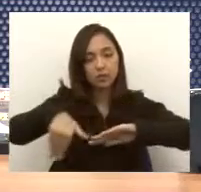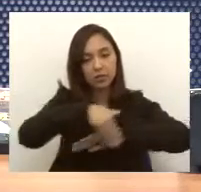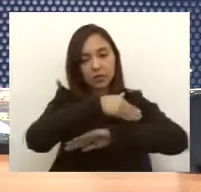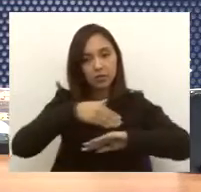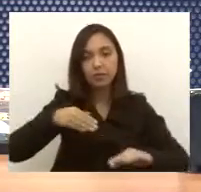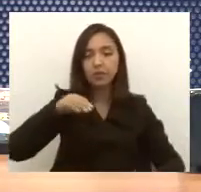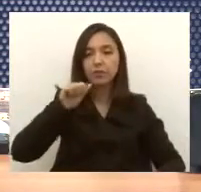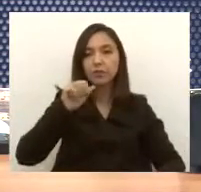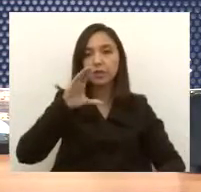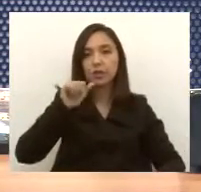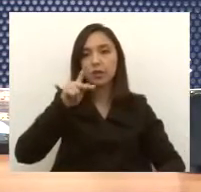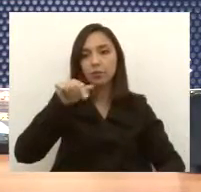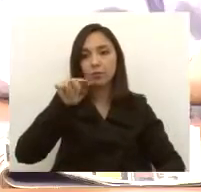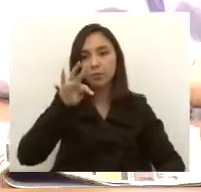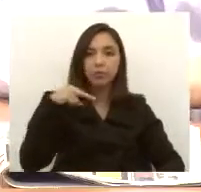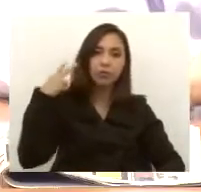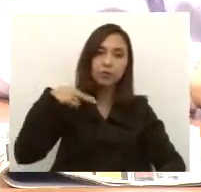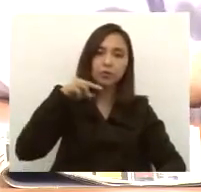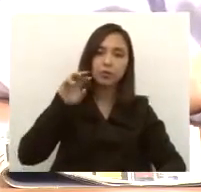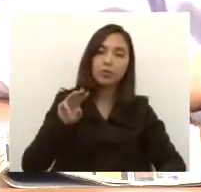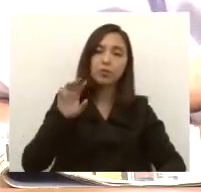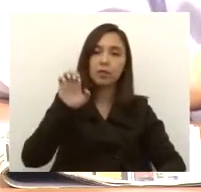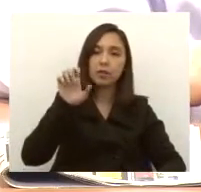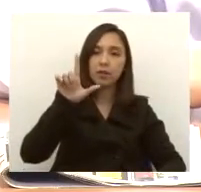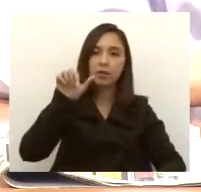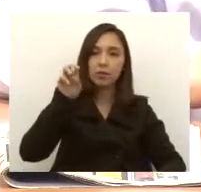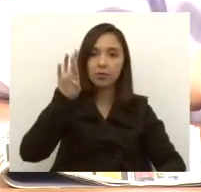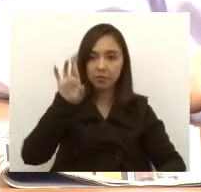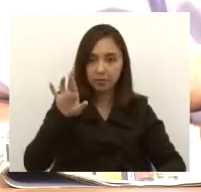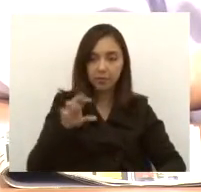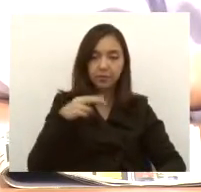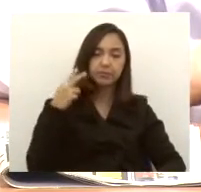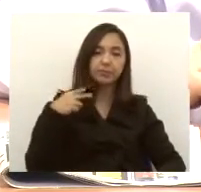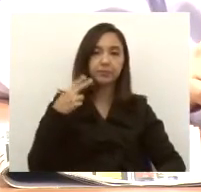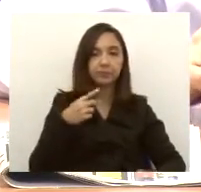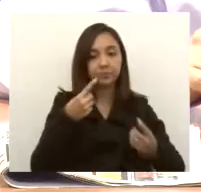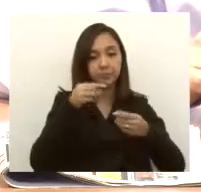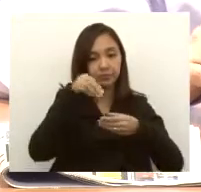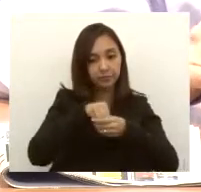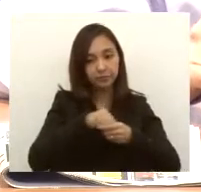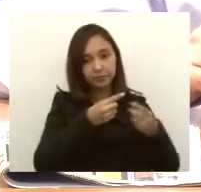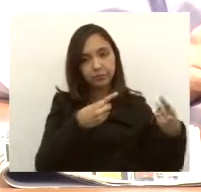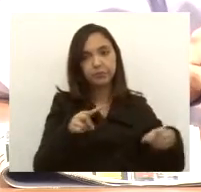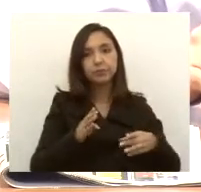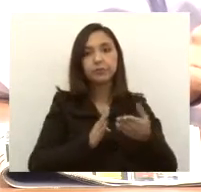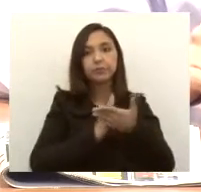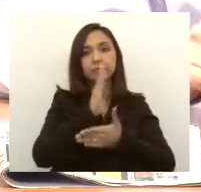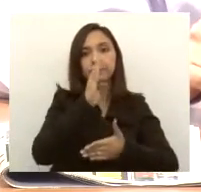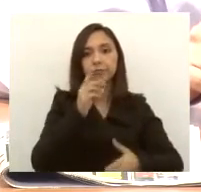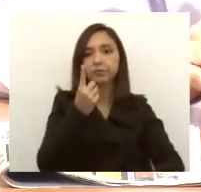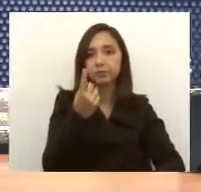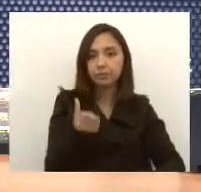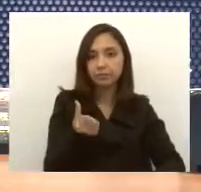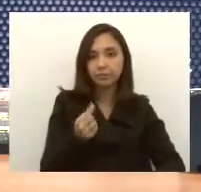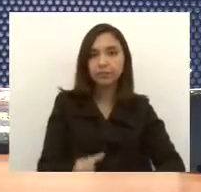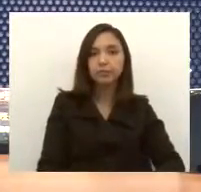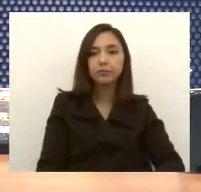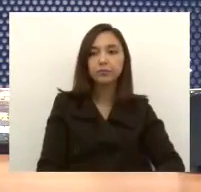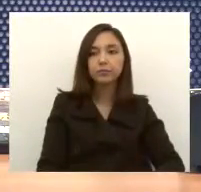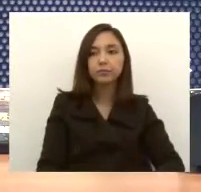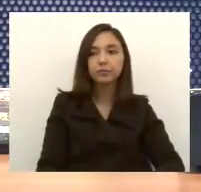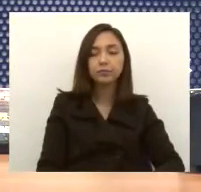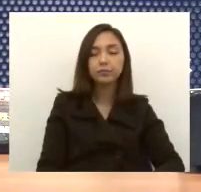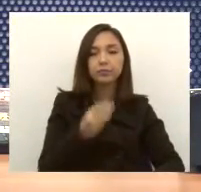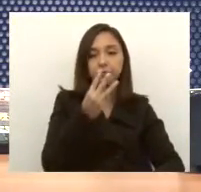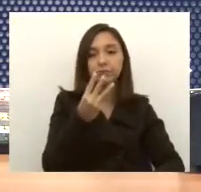Autor, Amo Japonês. Em discussão, encerrada a discussão e votação. Os vereadores foram as pendentes comissões, contra as manifestas. Encerrada a votação, aprovada em Camisa, item 16. Leitura, discussão e votação do